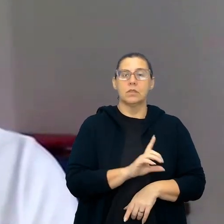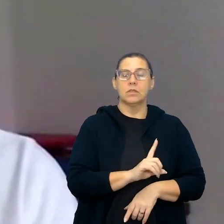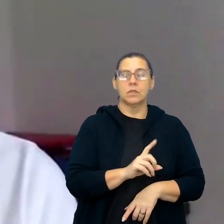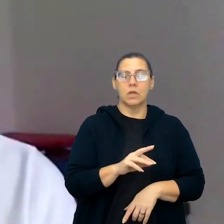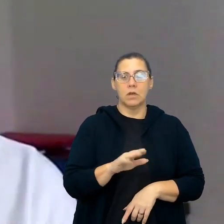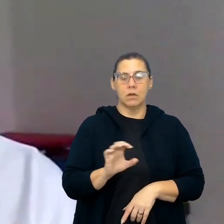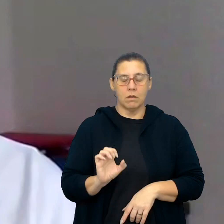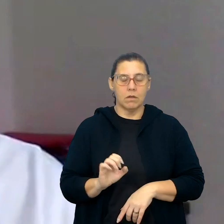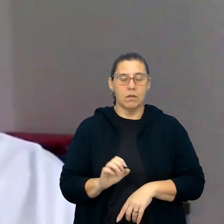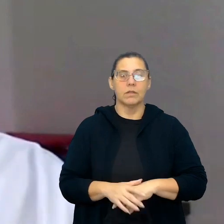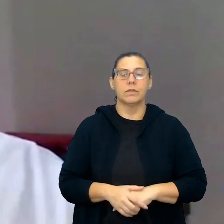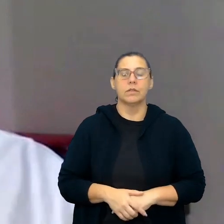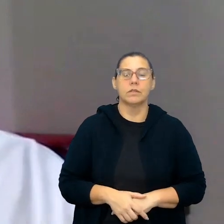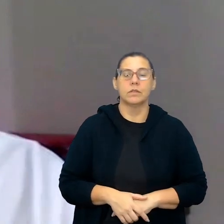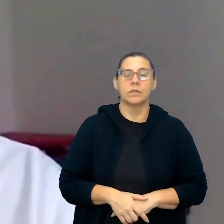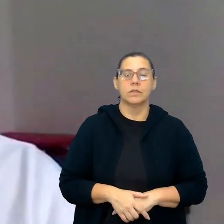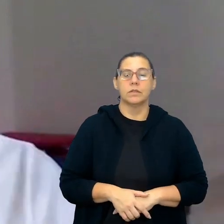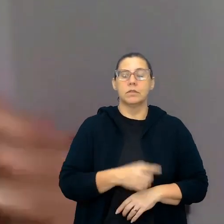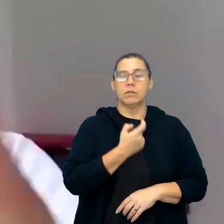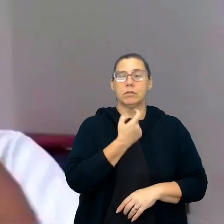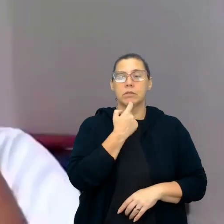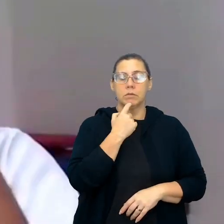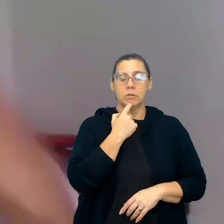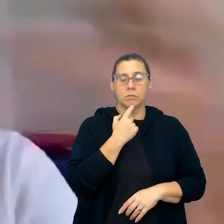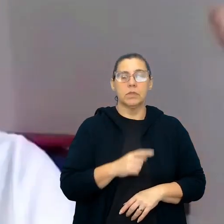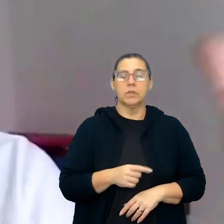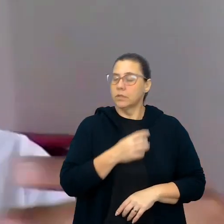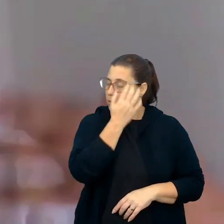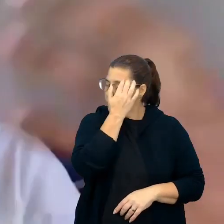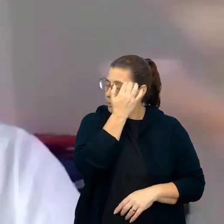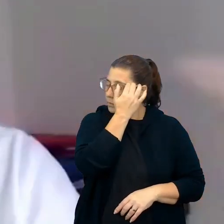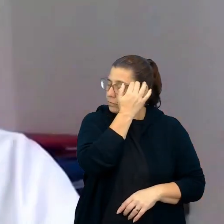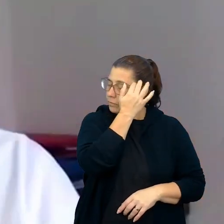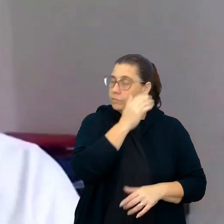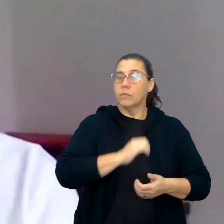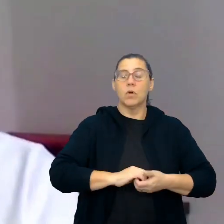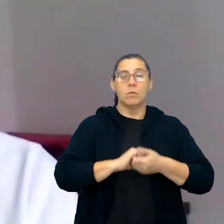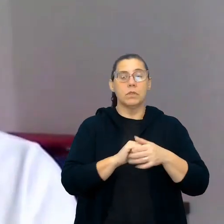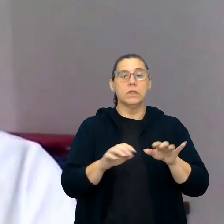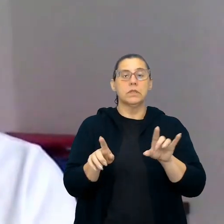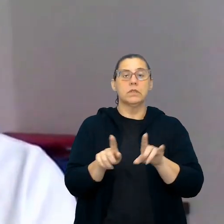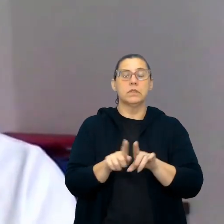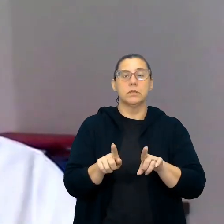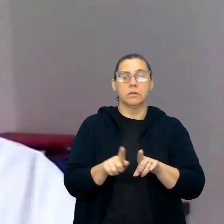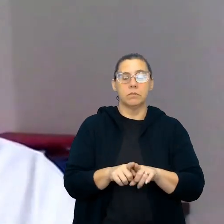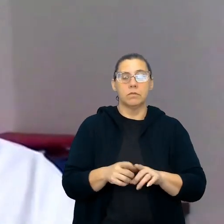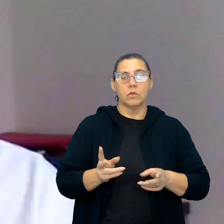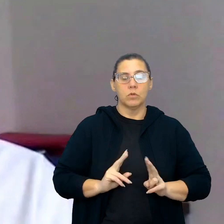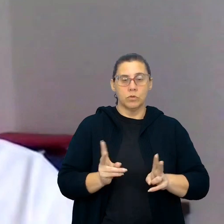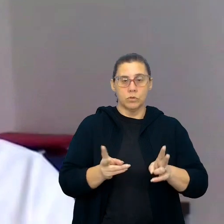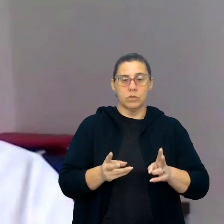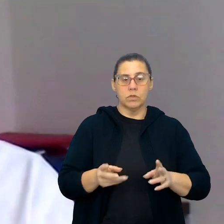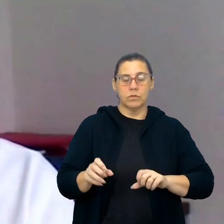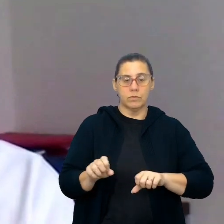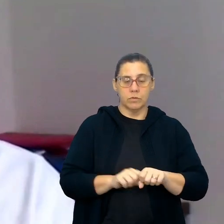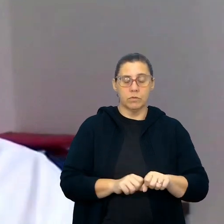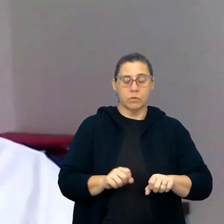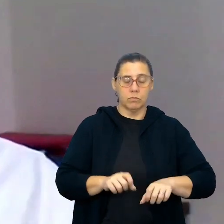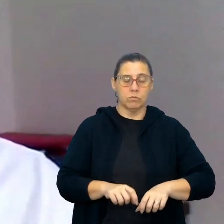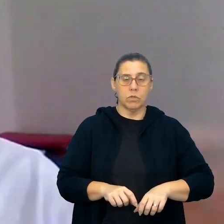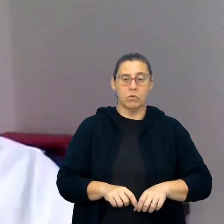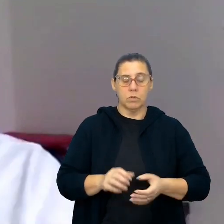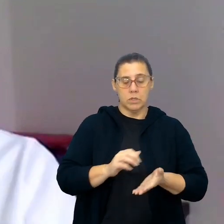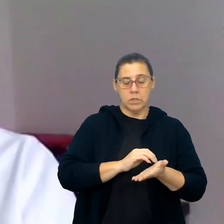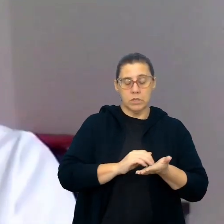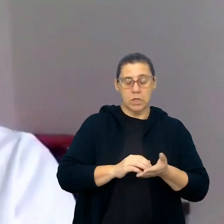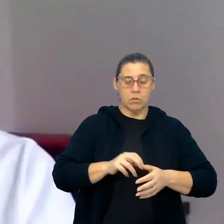Oeste e estou cumprimentando vocês, né, e vou estar com vocês nesta formação. Estou sentado em um escritório,